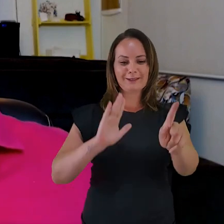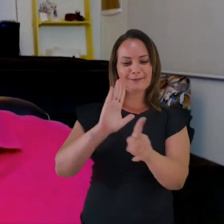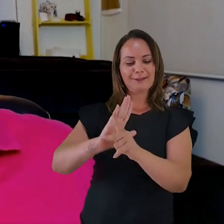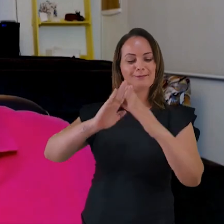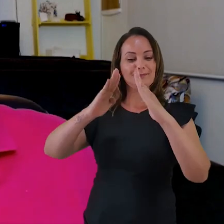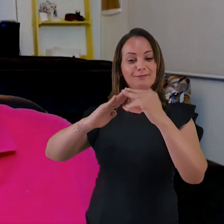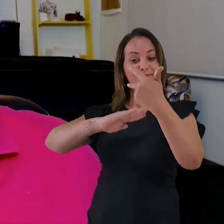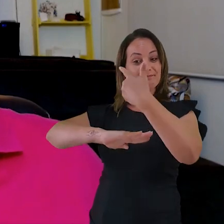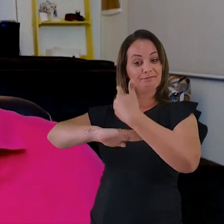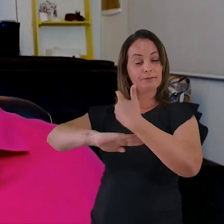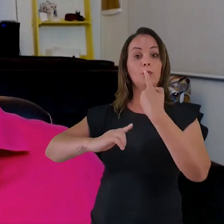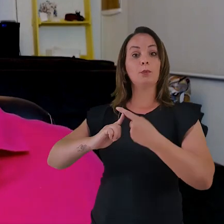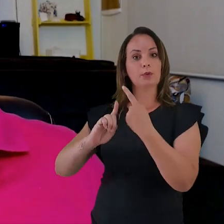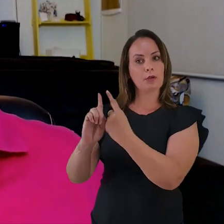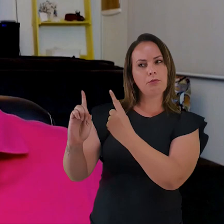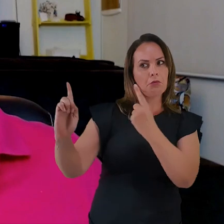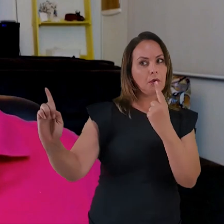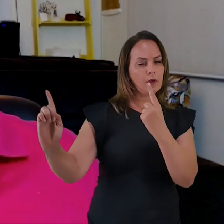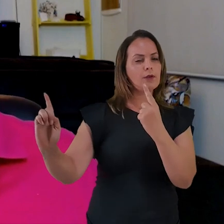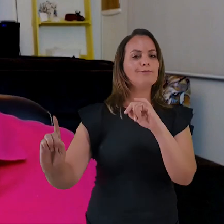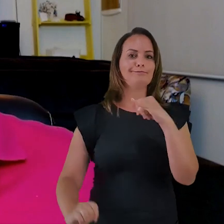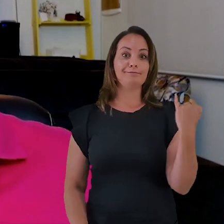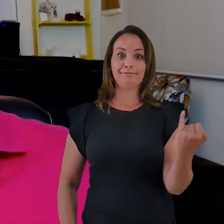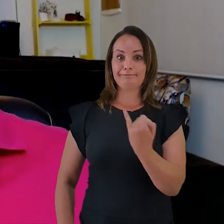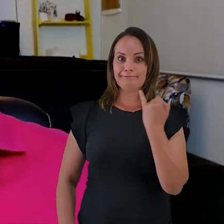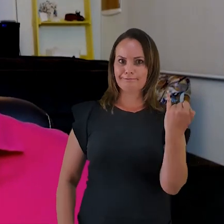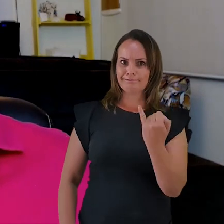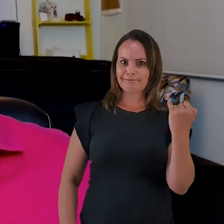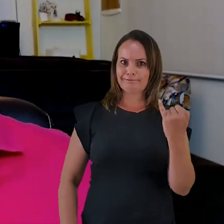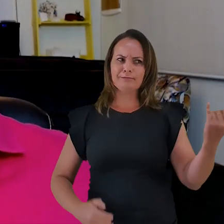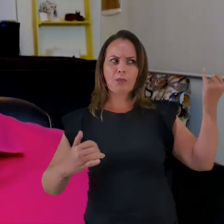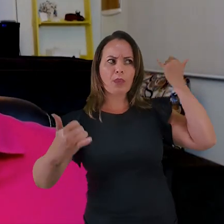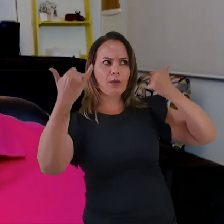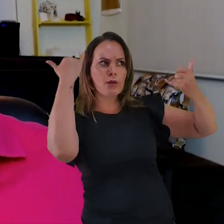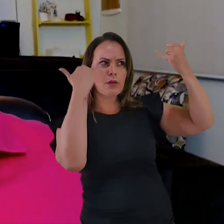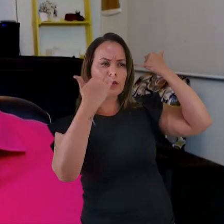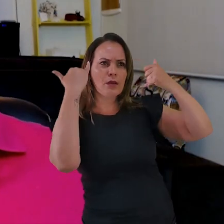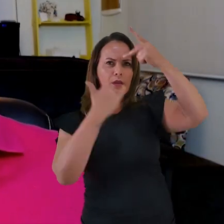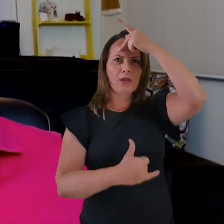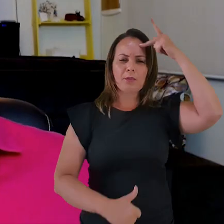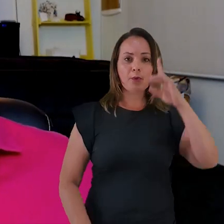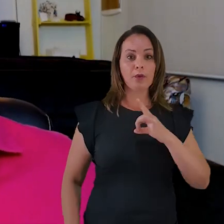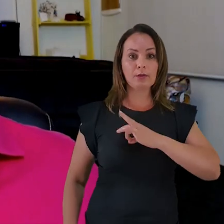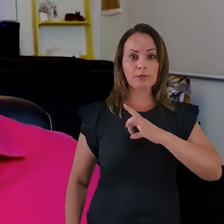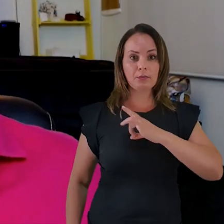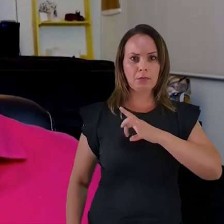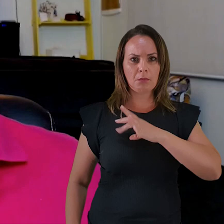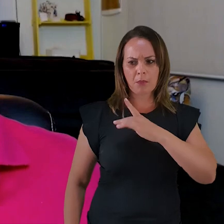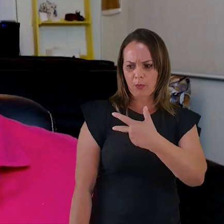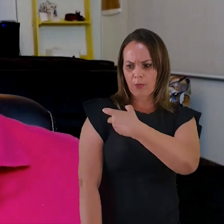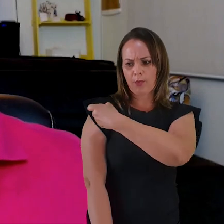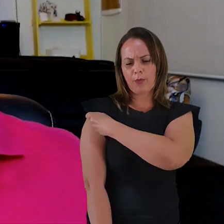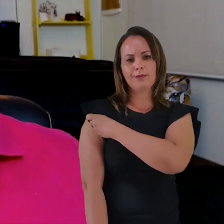estúdio doméstico, porque o isolamento social é muito importante. E eu tenho ouvido falar por aí que as pessoas estão com medo de